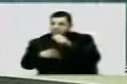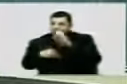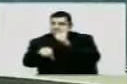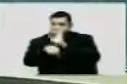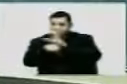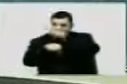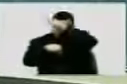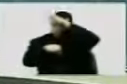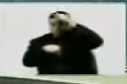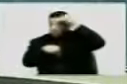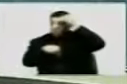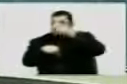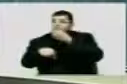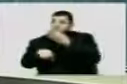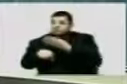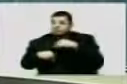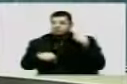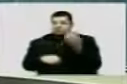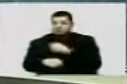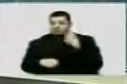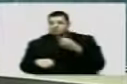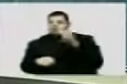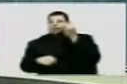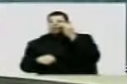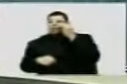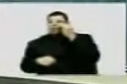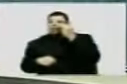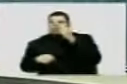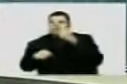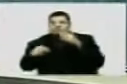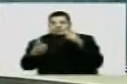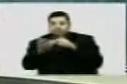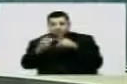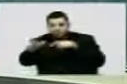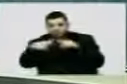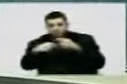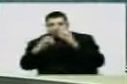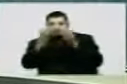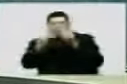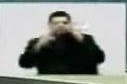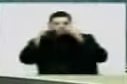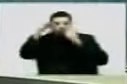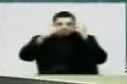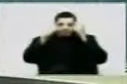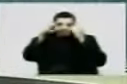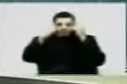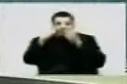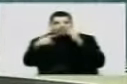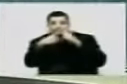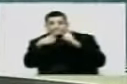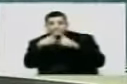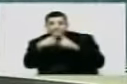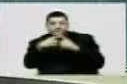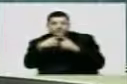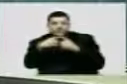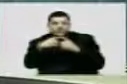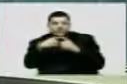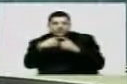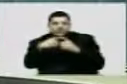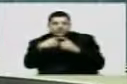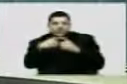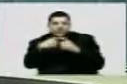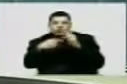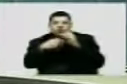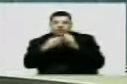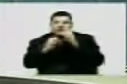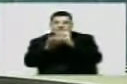o Estado do Amazonas, nós viveremos um cenário de muita preocupação. Porque a retração da